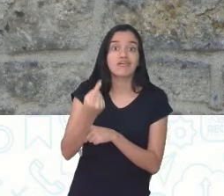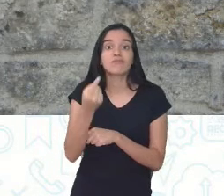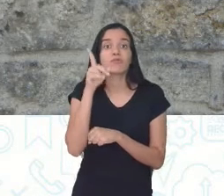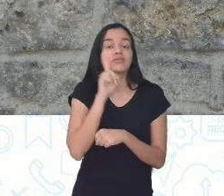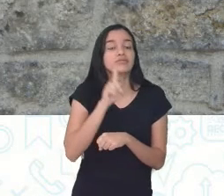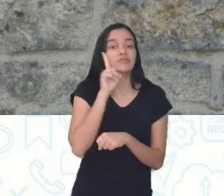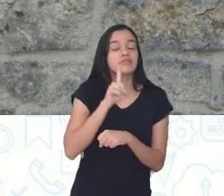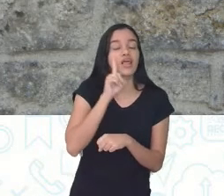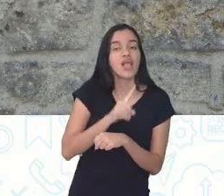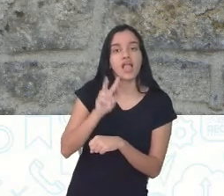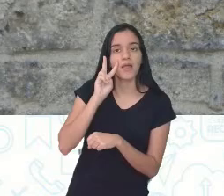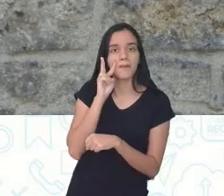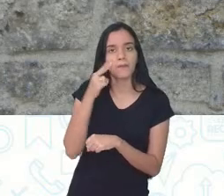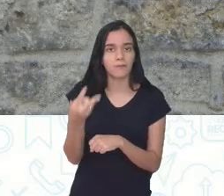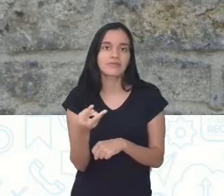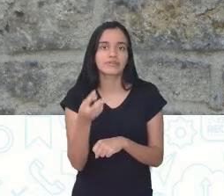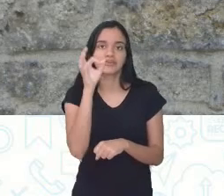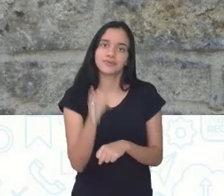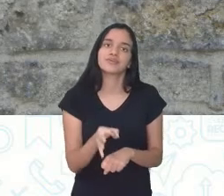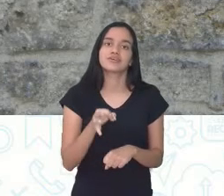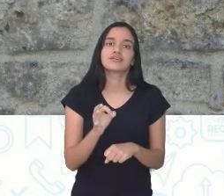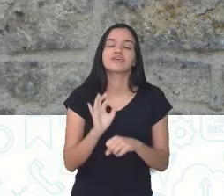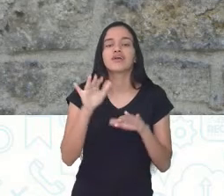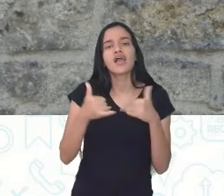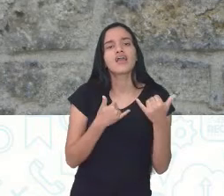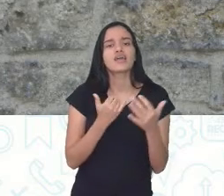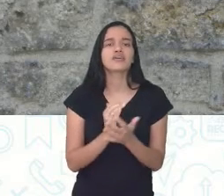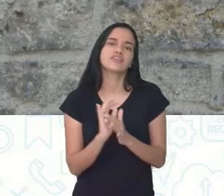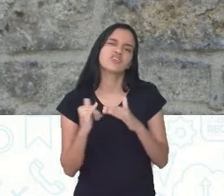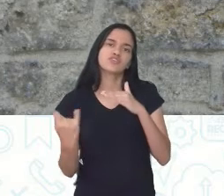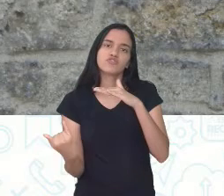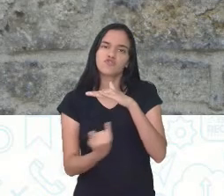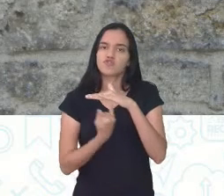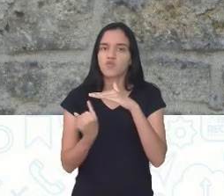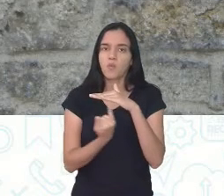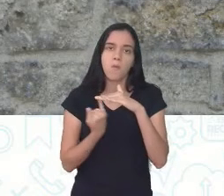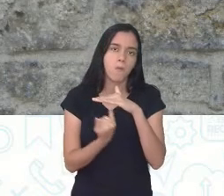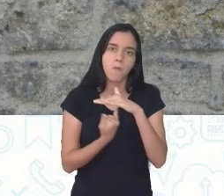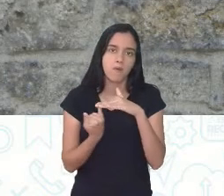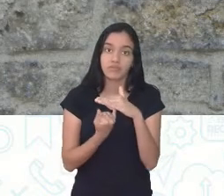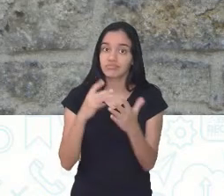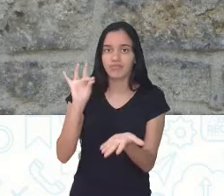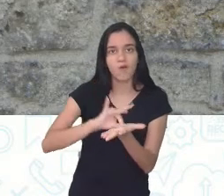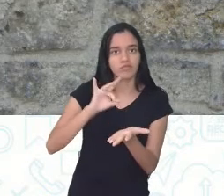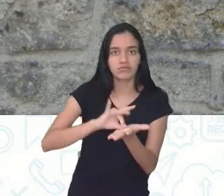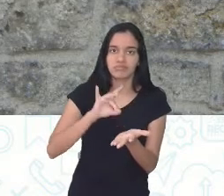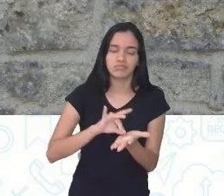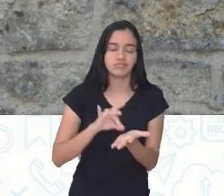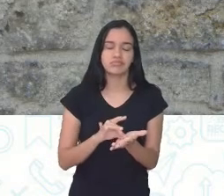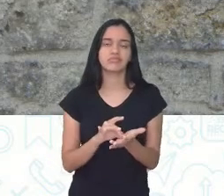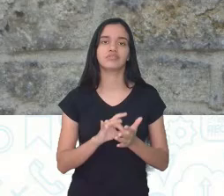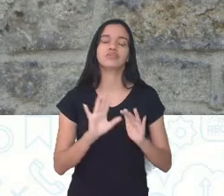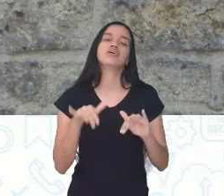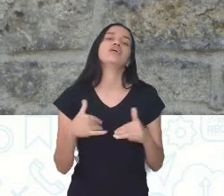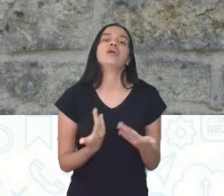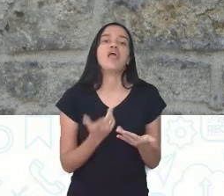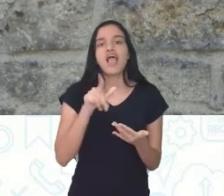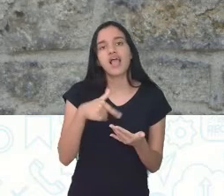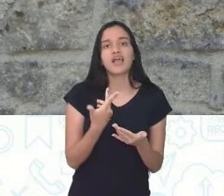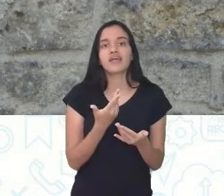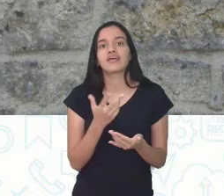Unidos reconhecem, certo? Informalmente, né, não era muito oficial ali, a independência já